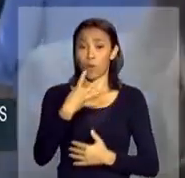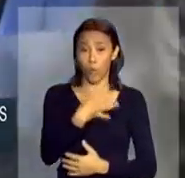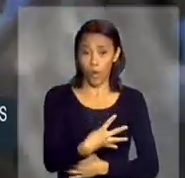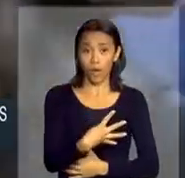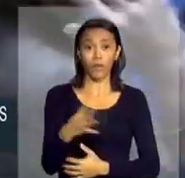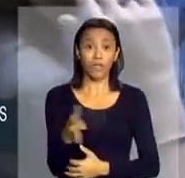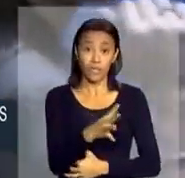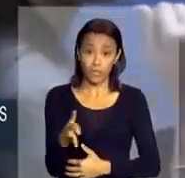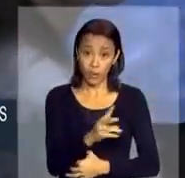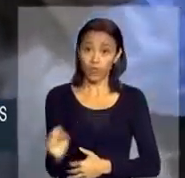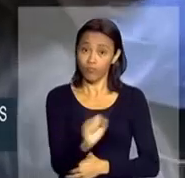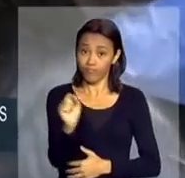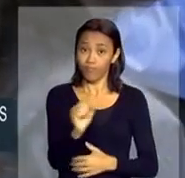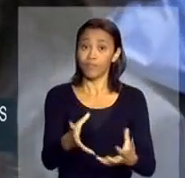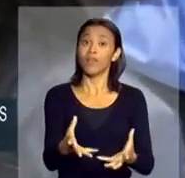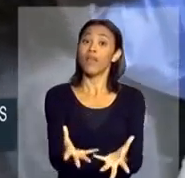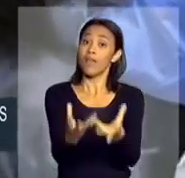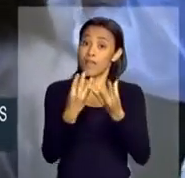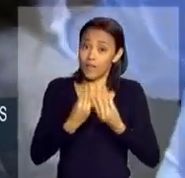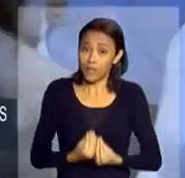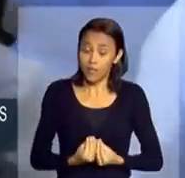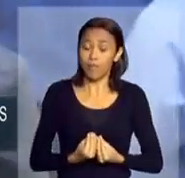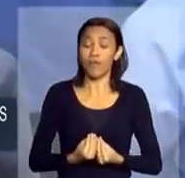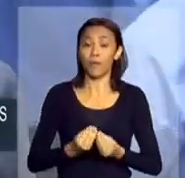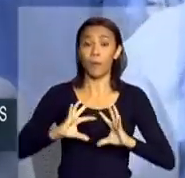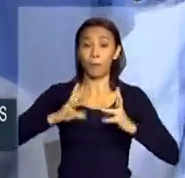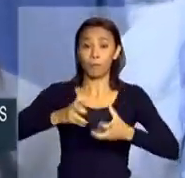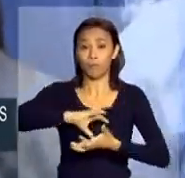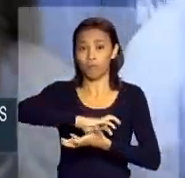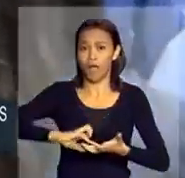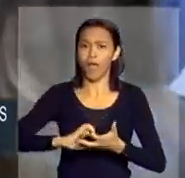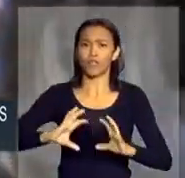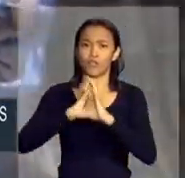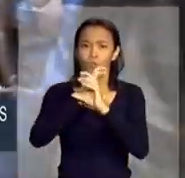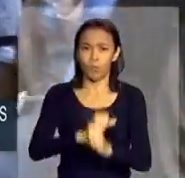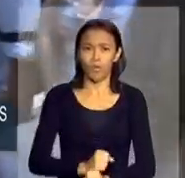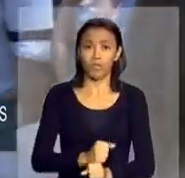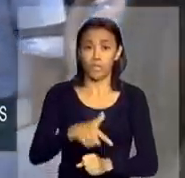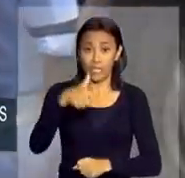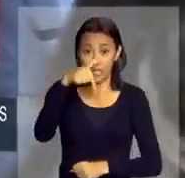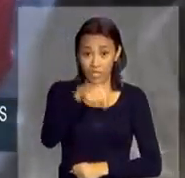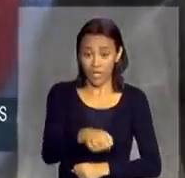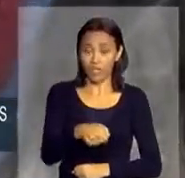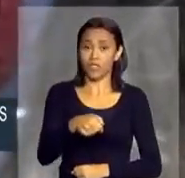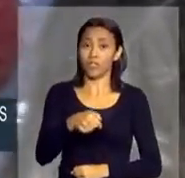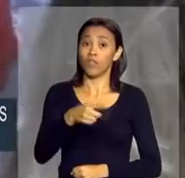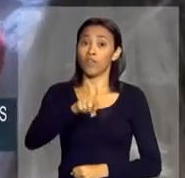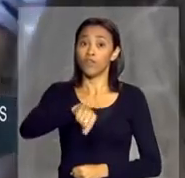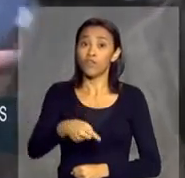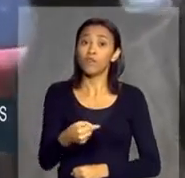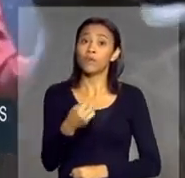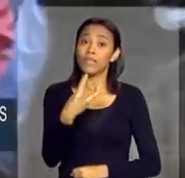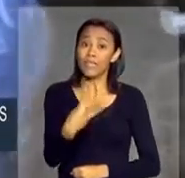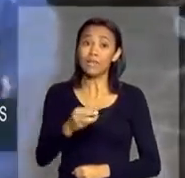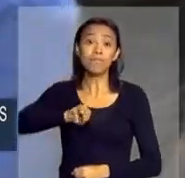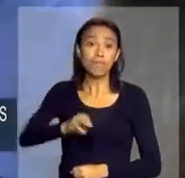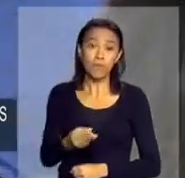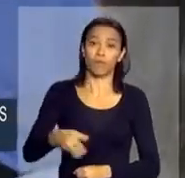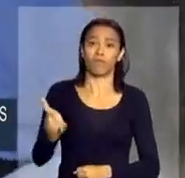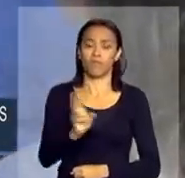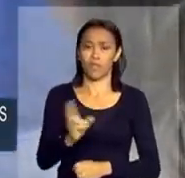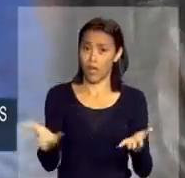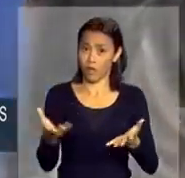ganharam máquinas do programa. Um investimento total de R$ 7,3 milhõesais. Agora, com essa